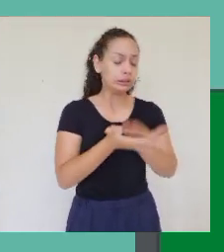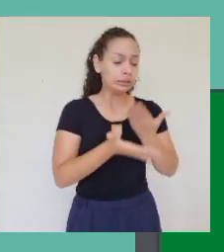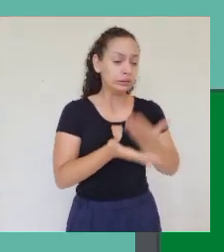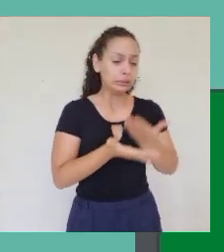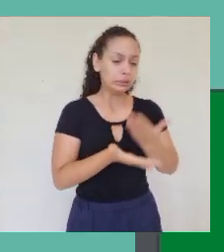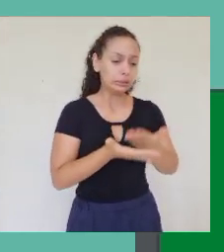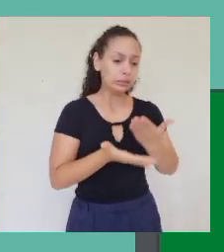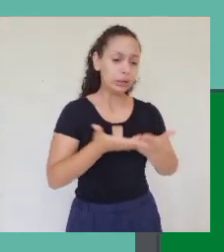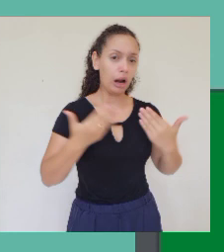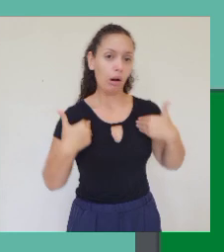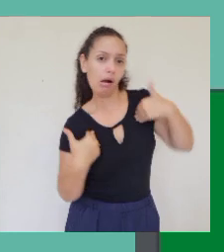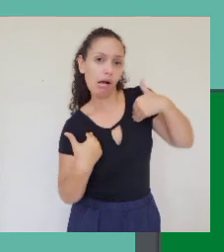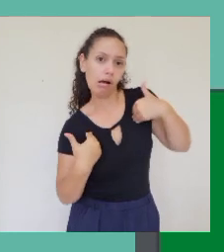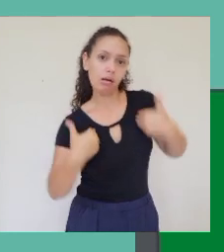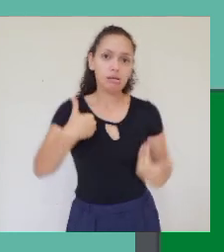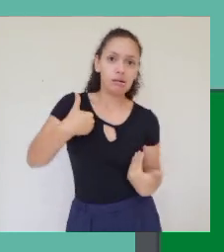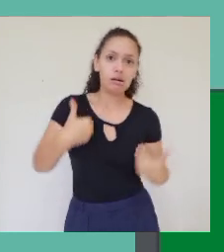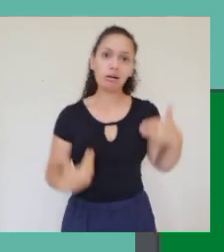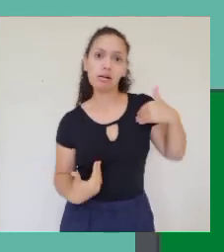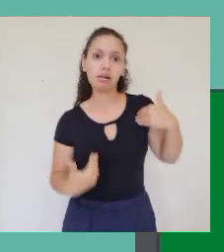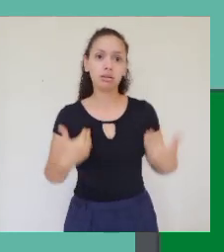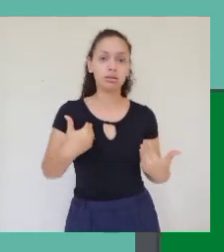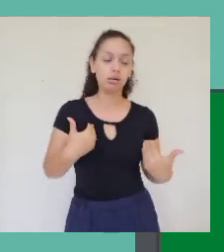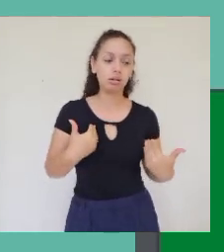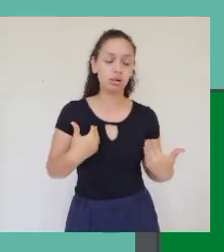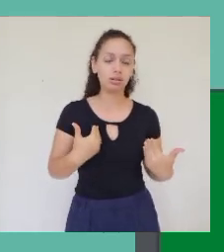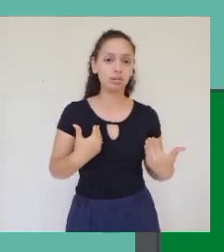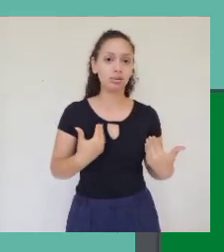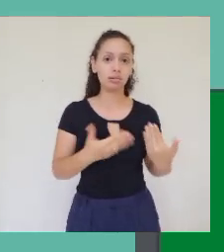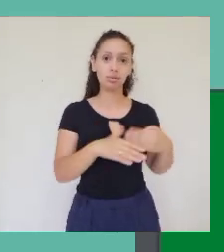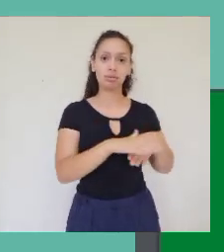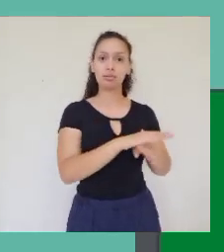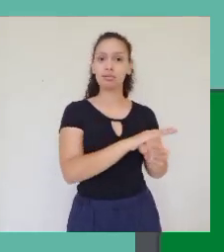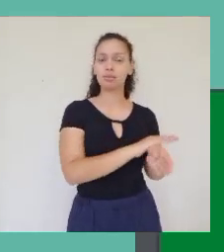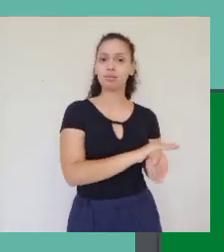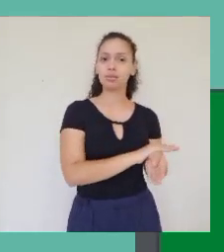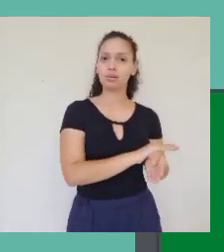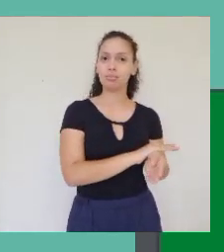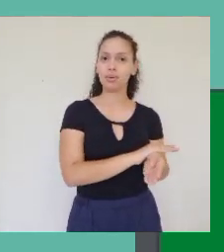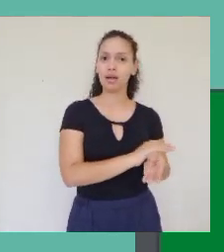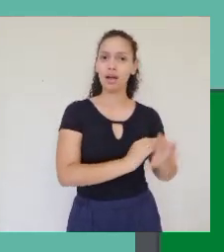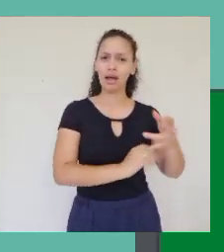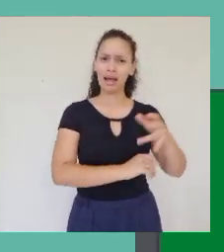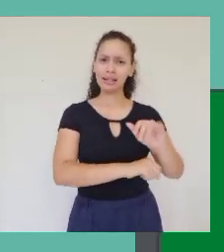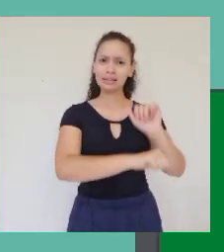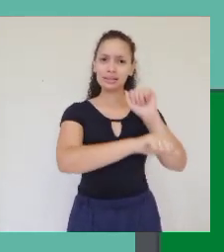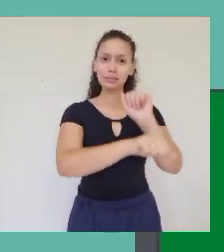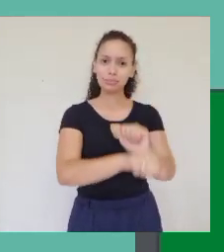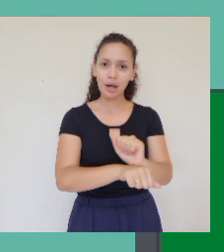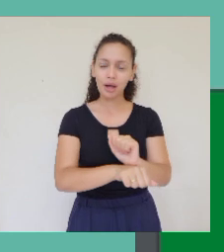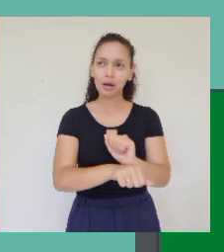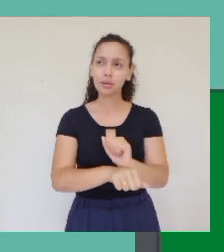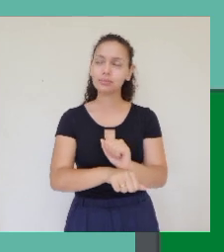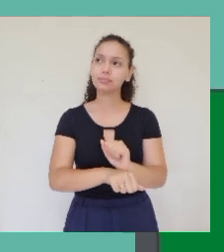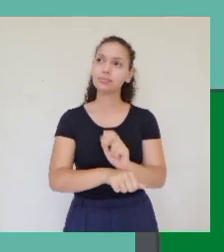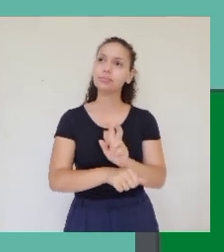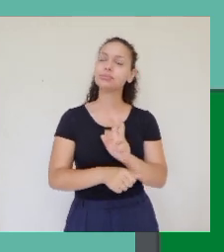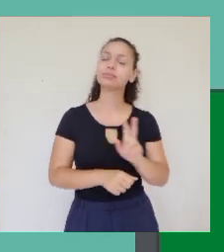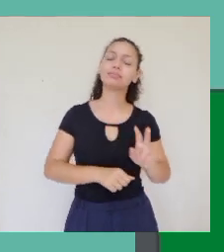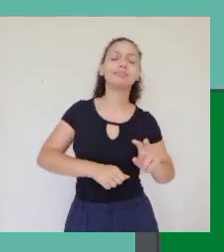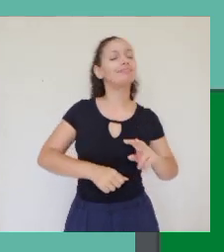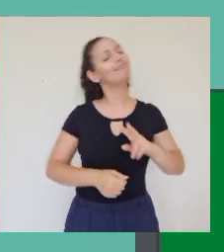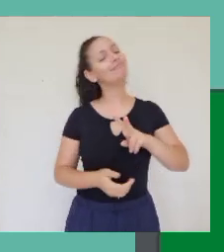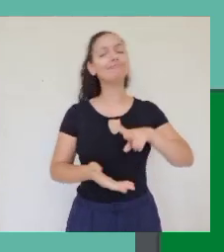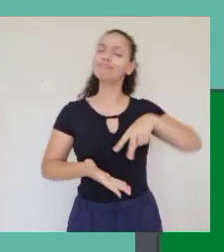seu. Quando você estabelece pausas, você consegue perceber como o seu corpo está depois daquele tempo, você levanta, você tira